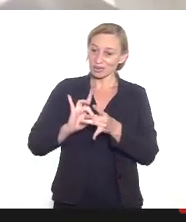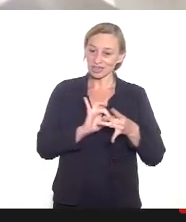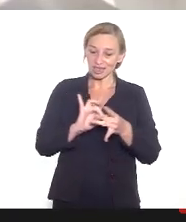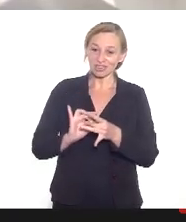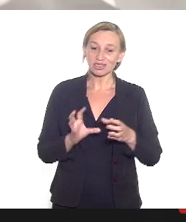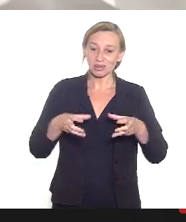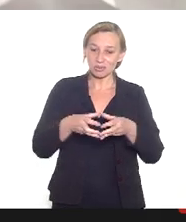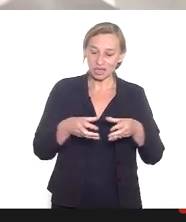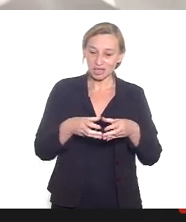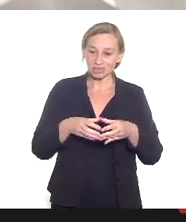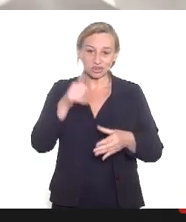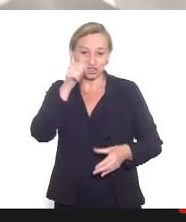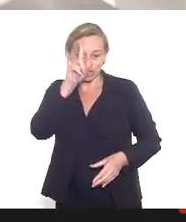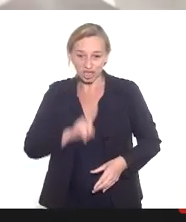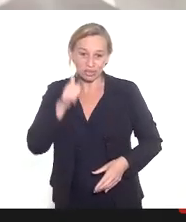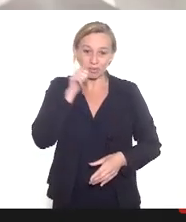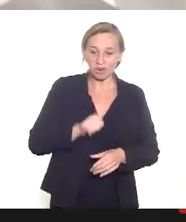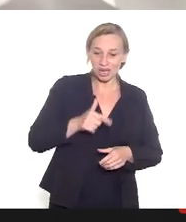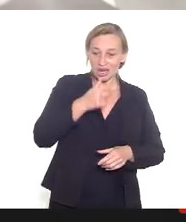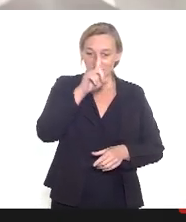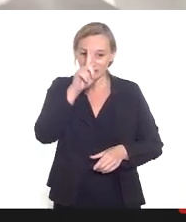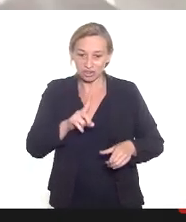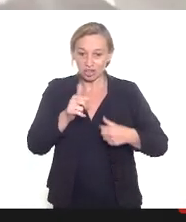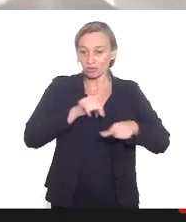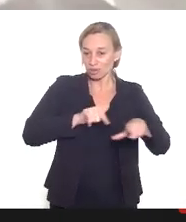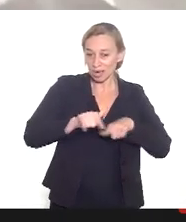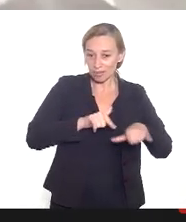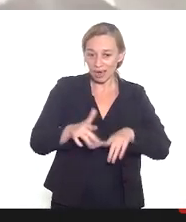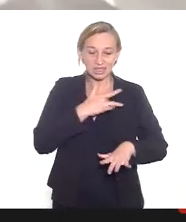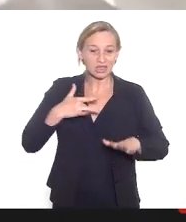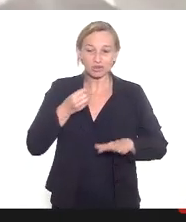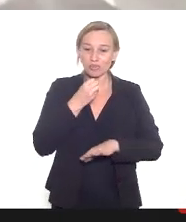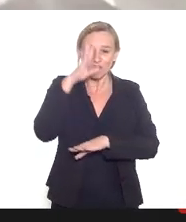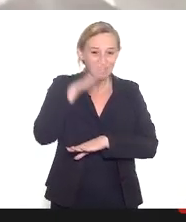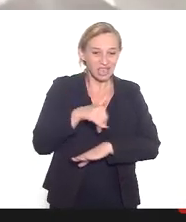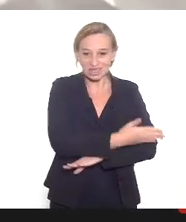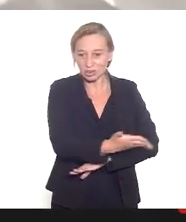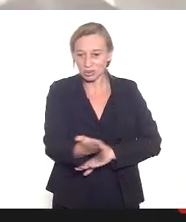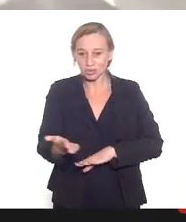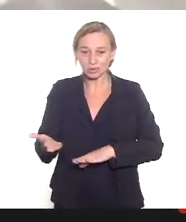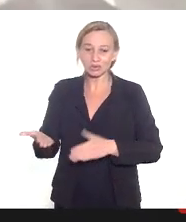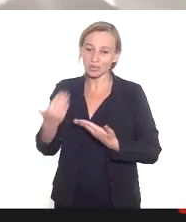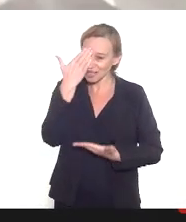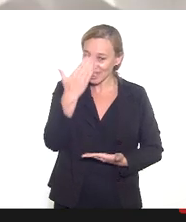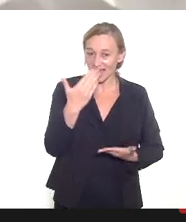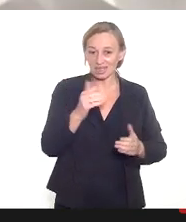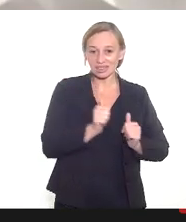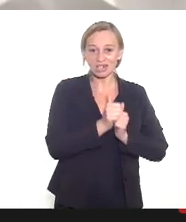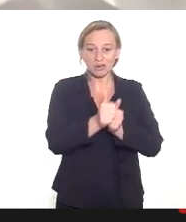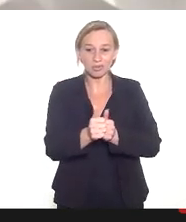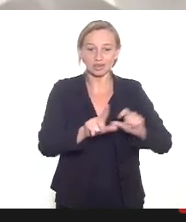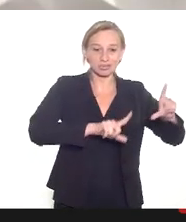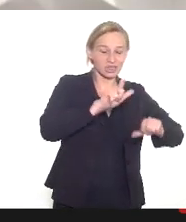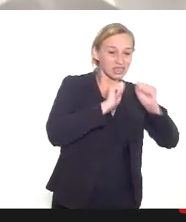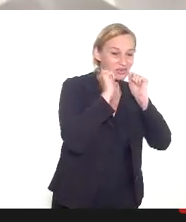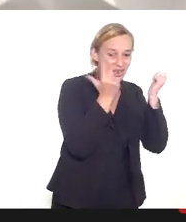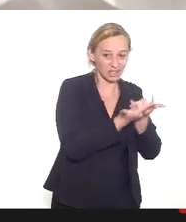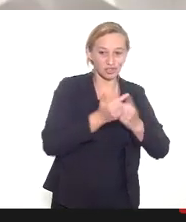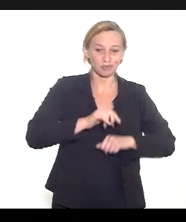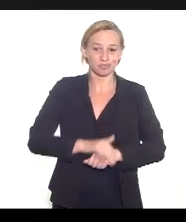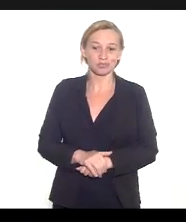comissão dos direitos da mulher de trabalho da comissão de saúde uma boa tarde a todos Obrigado a todos que nos acompanham pela TV